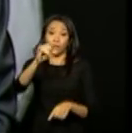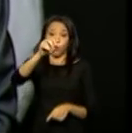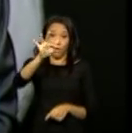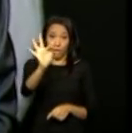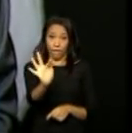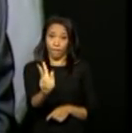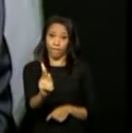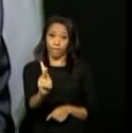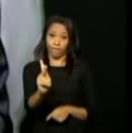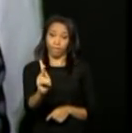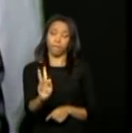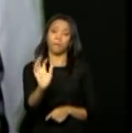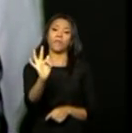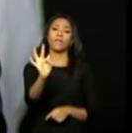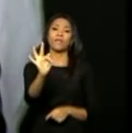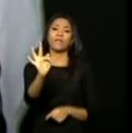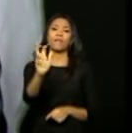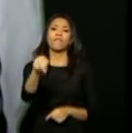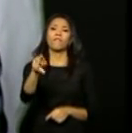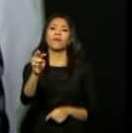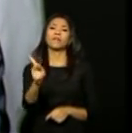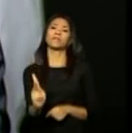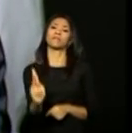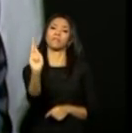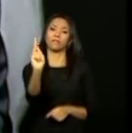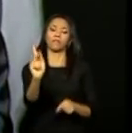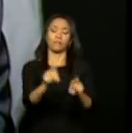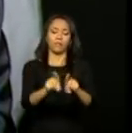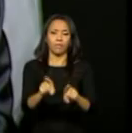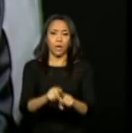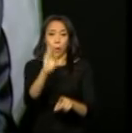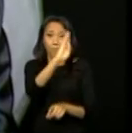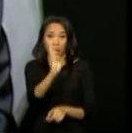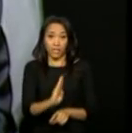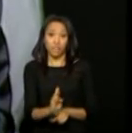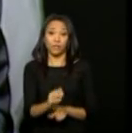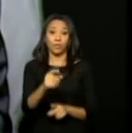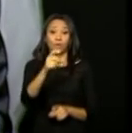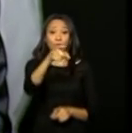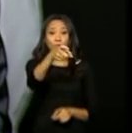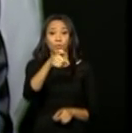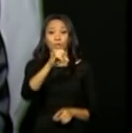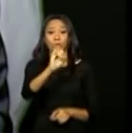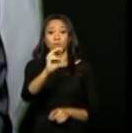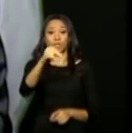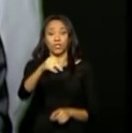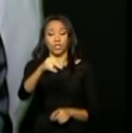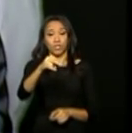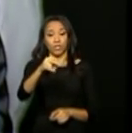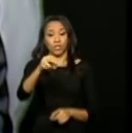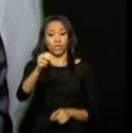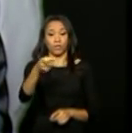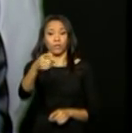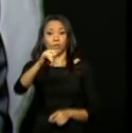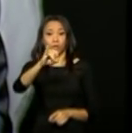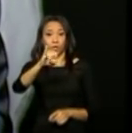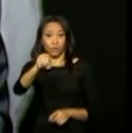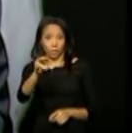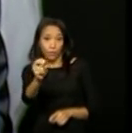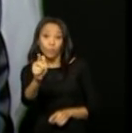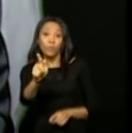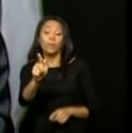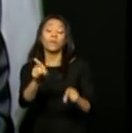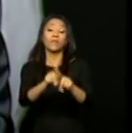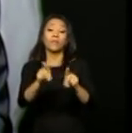de Serra Pelada e do Cariri, o Brasil do Xingu e de Vila Mimosa,